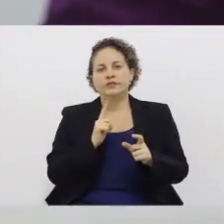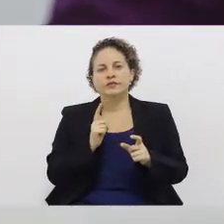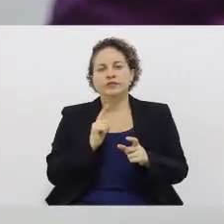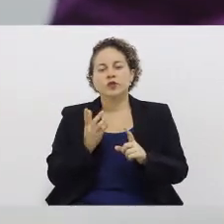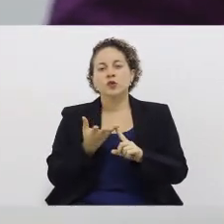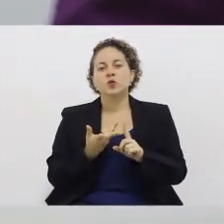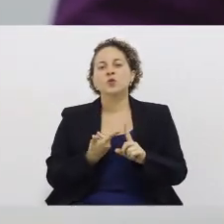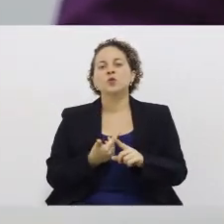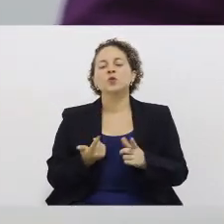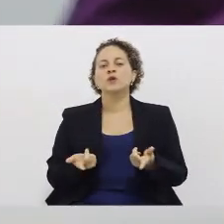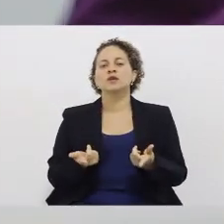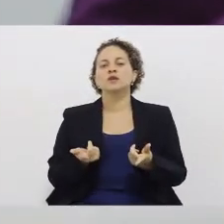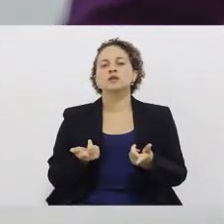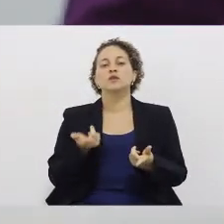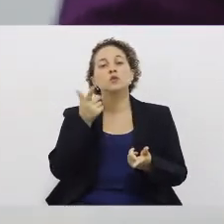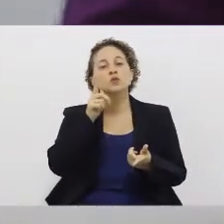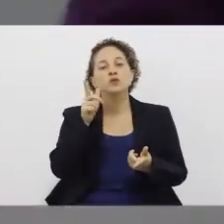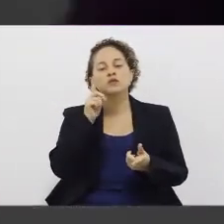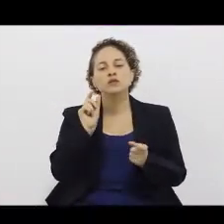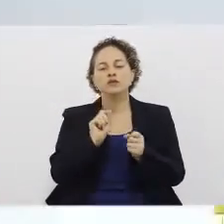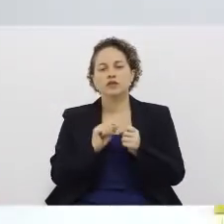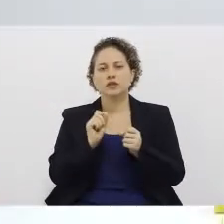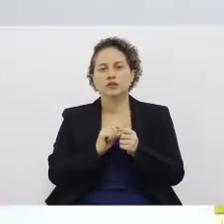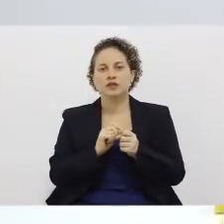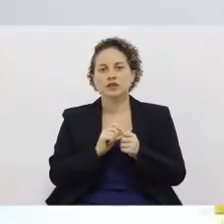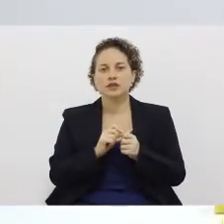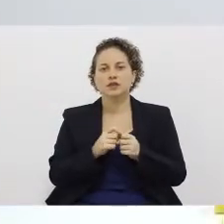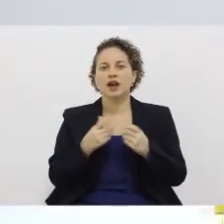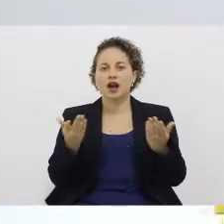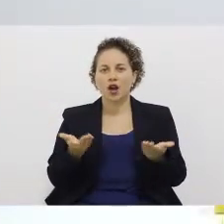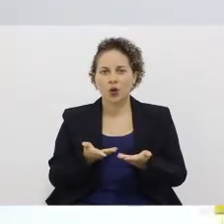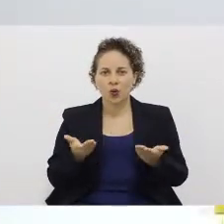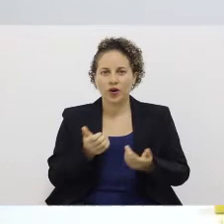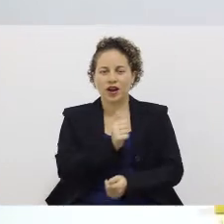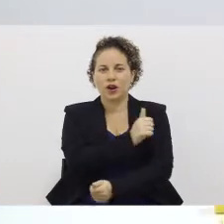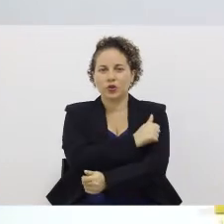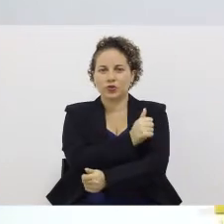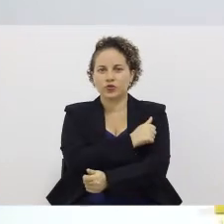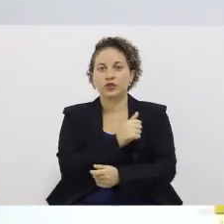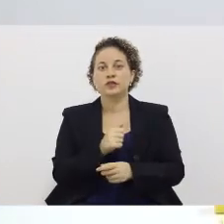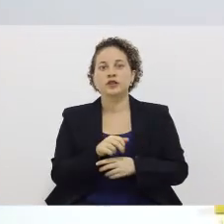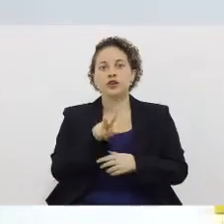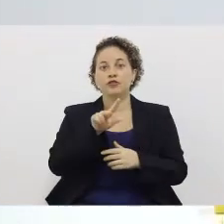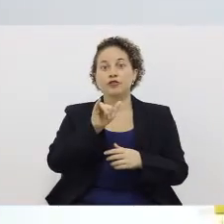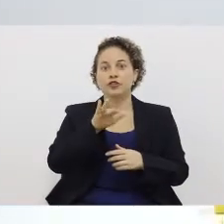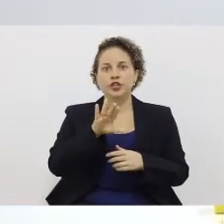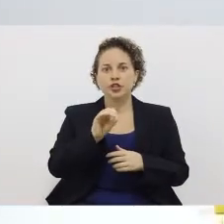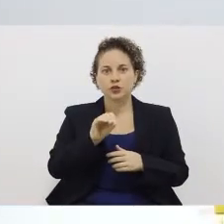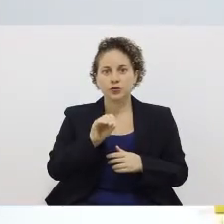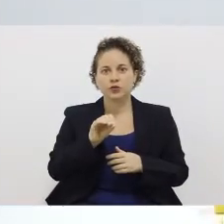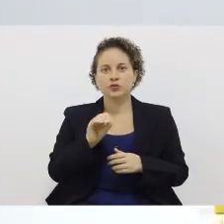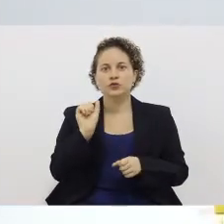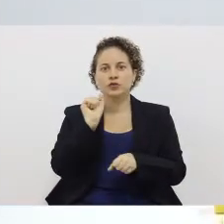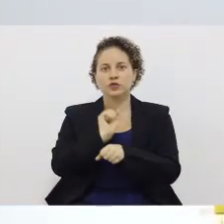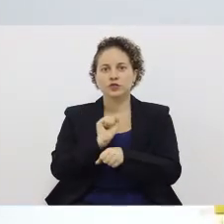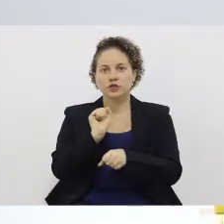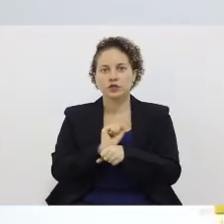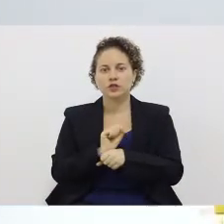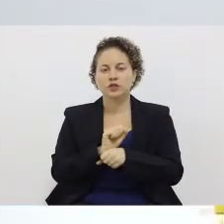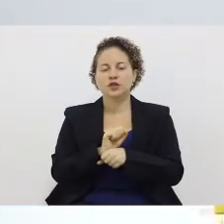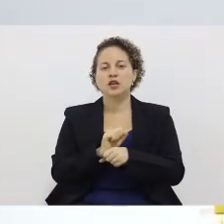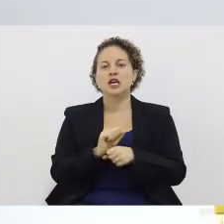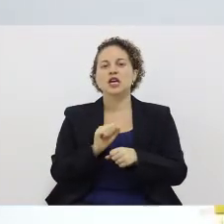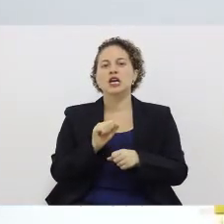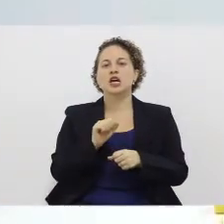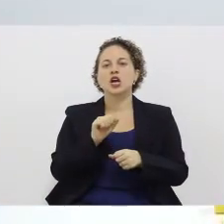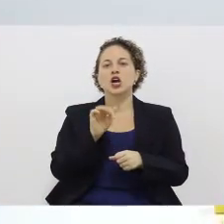quanto e quando elas devem produzir qual produto. Agora, alunos, vocês vão assistir a um vídeo que trata da filosofia Lean